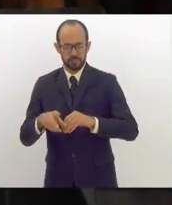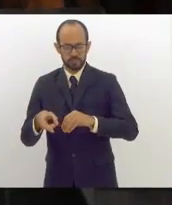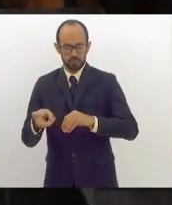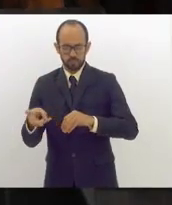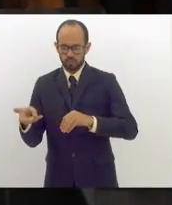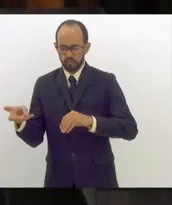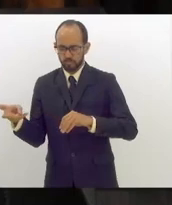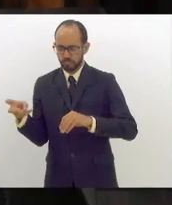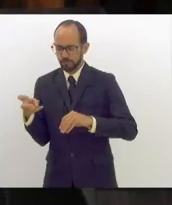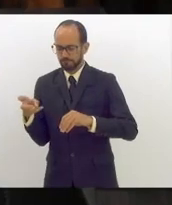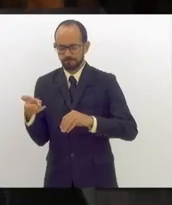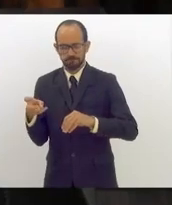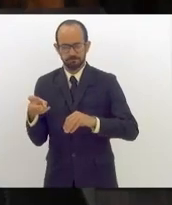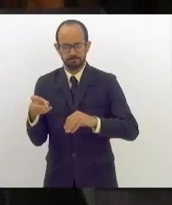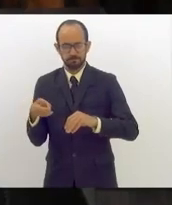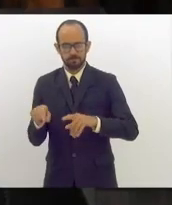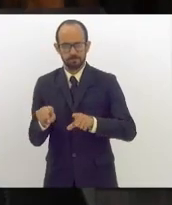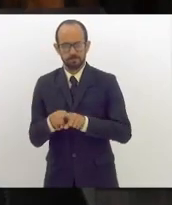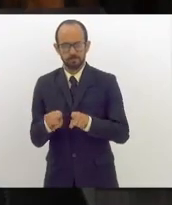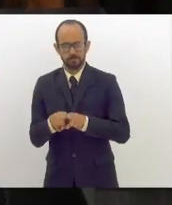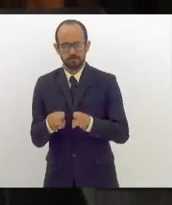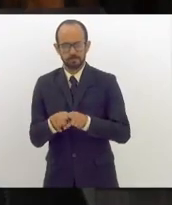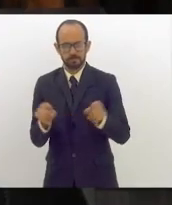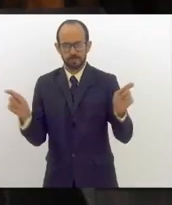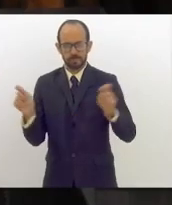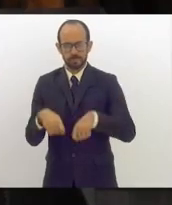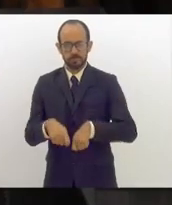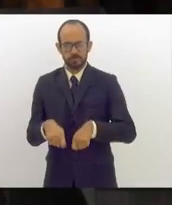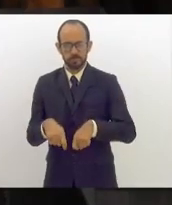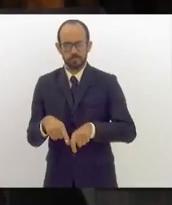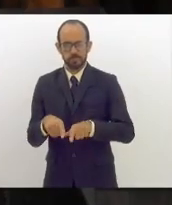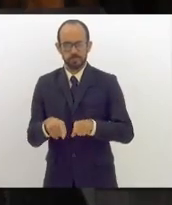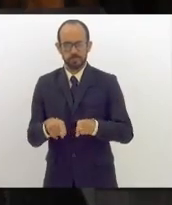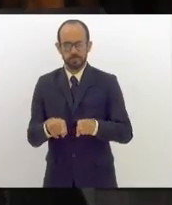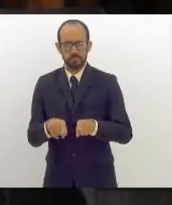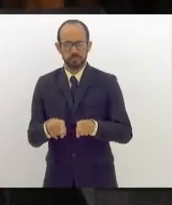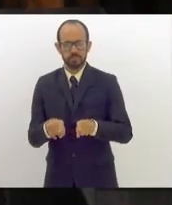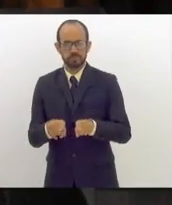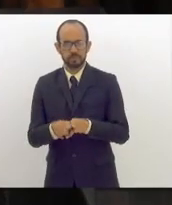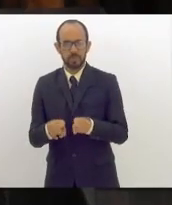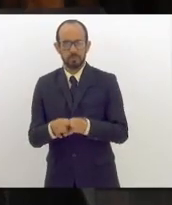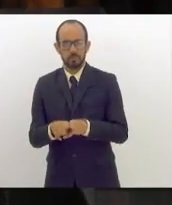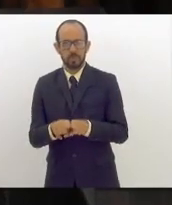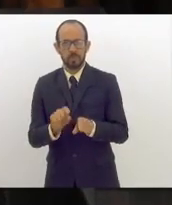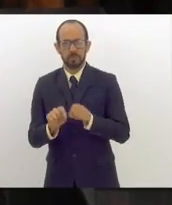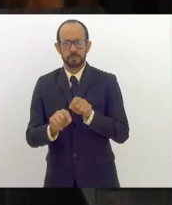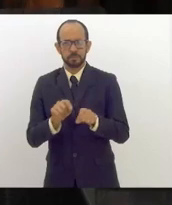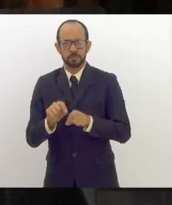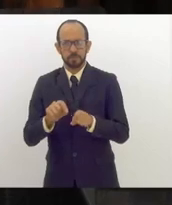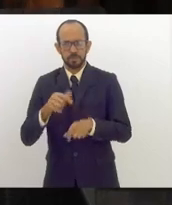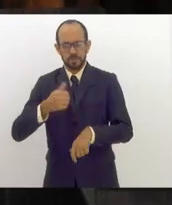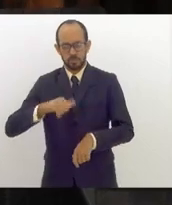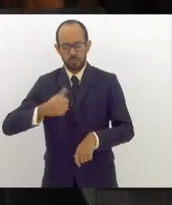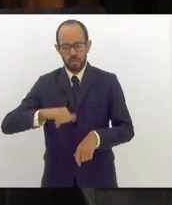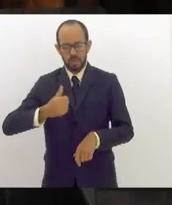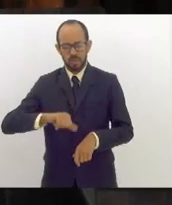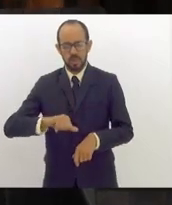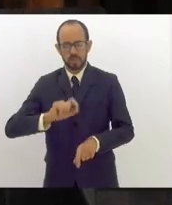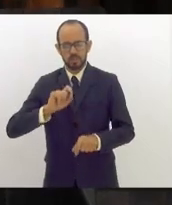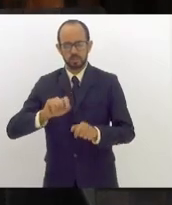e essa capacidade de capacidade mas essa qualidade